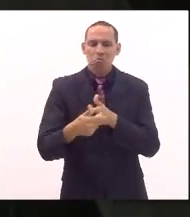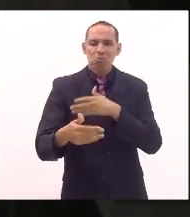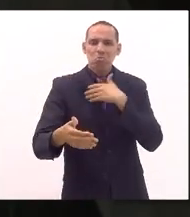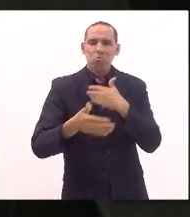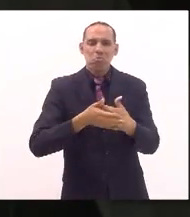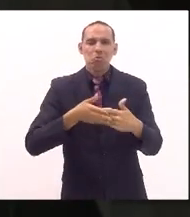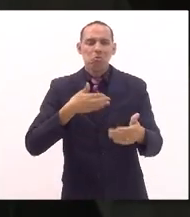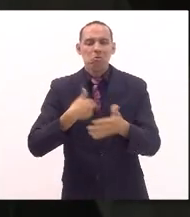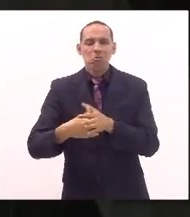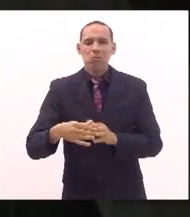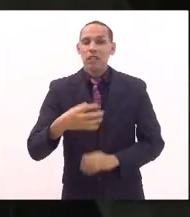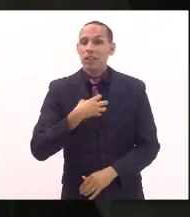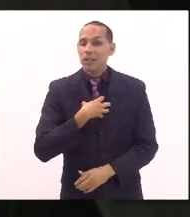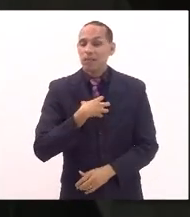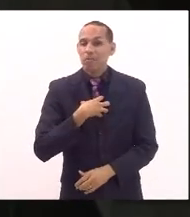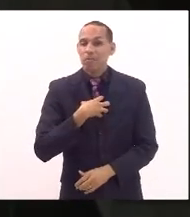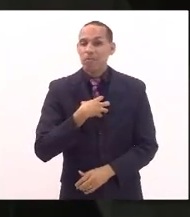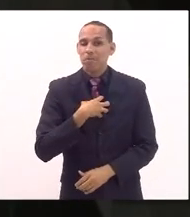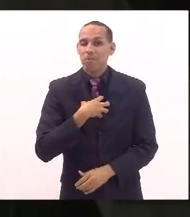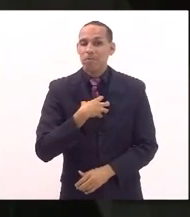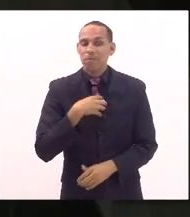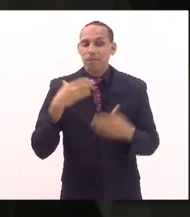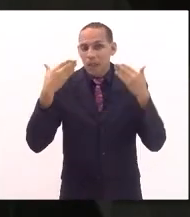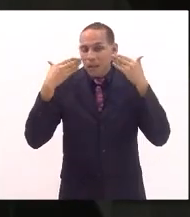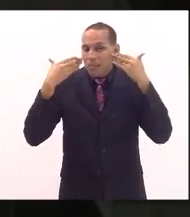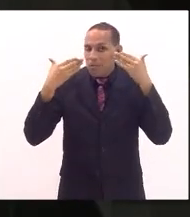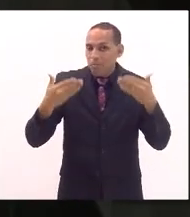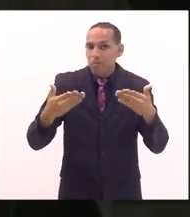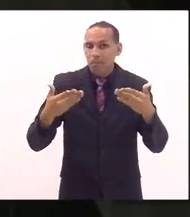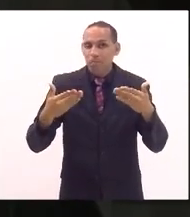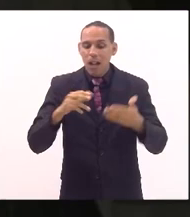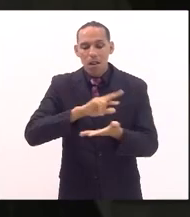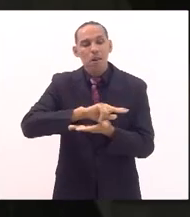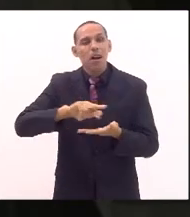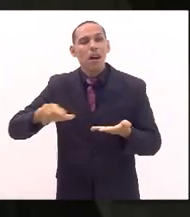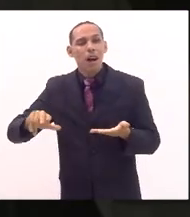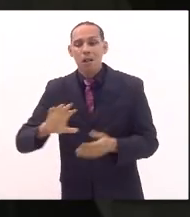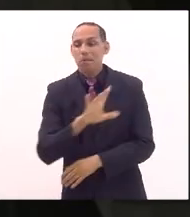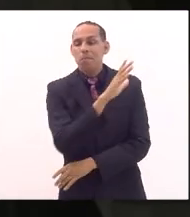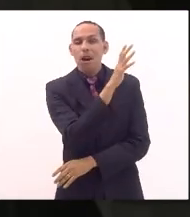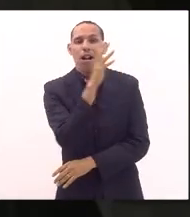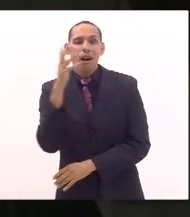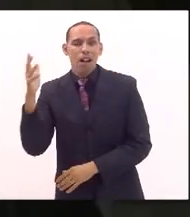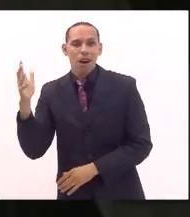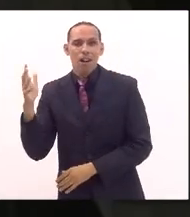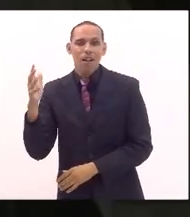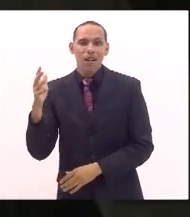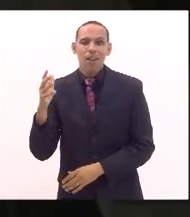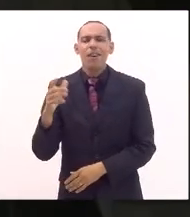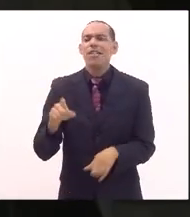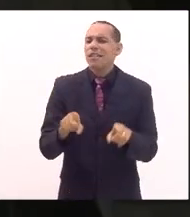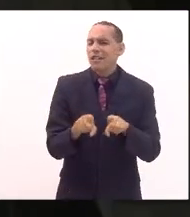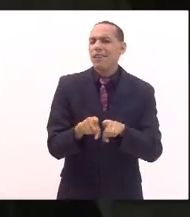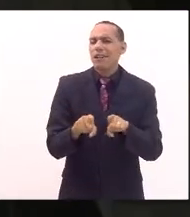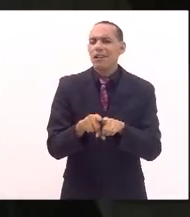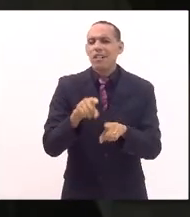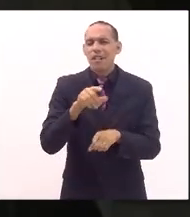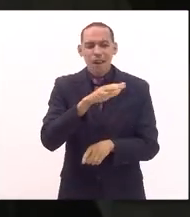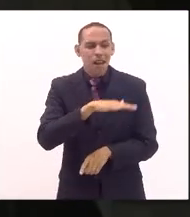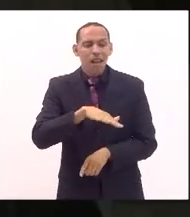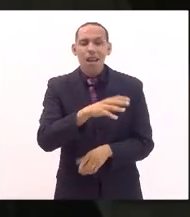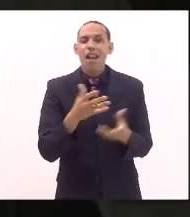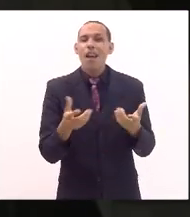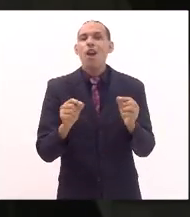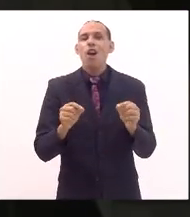que seja sua forma e de manifestação a diversidade ambiental aliás nessa área eles só